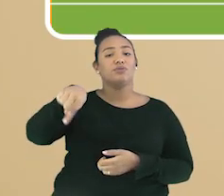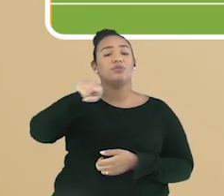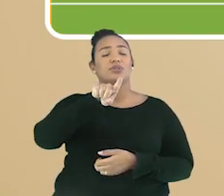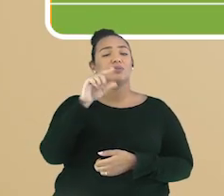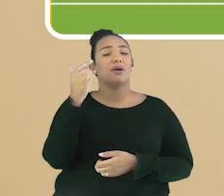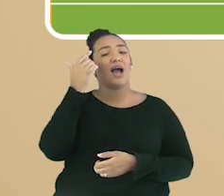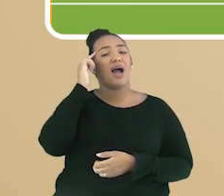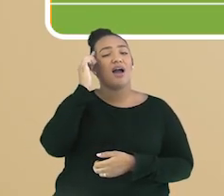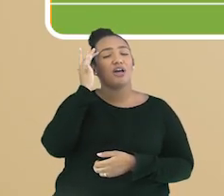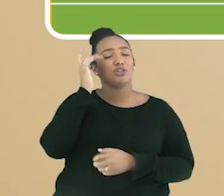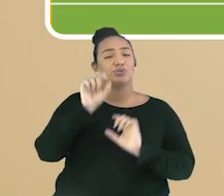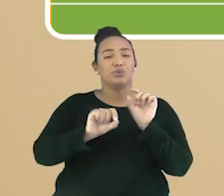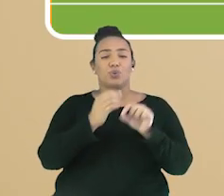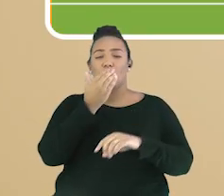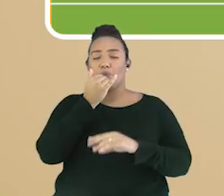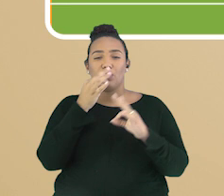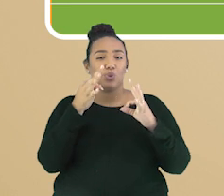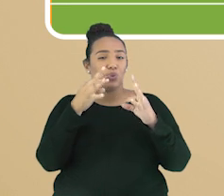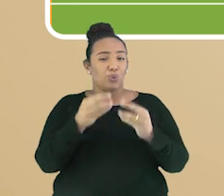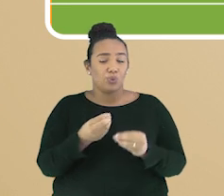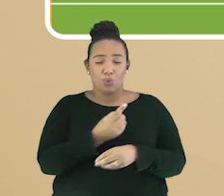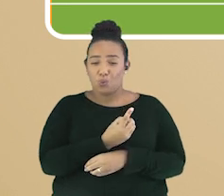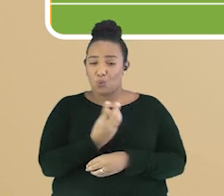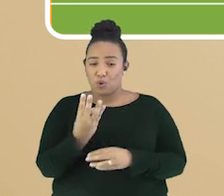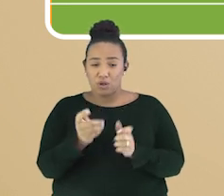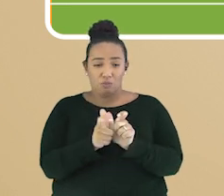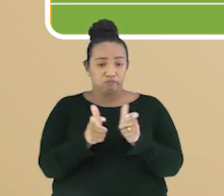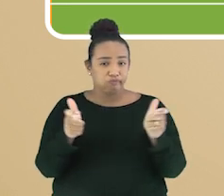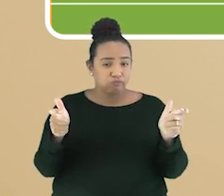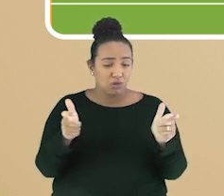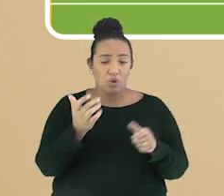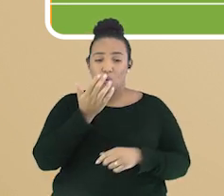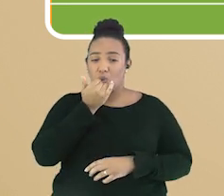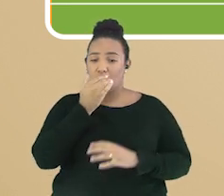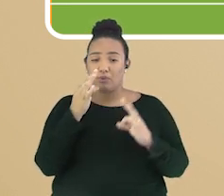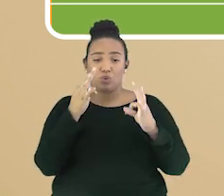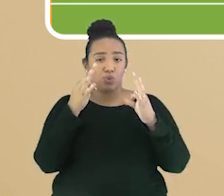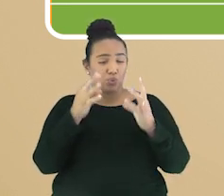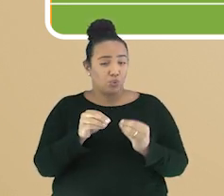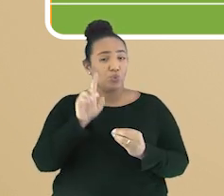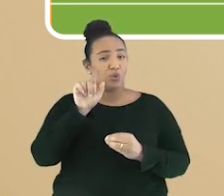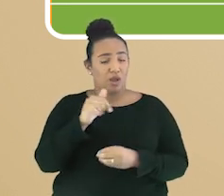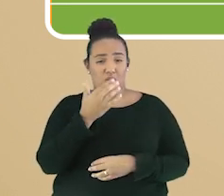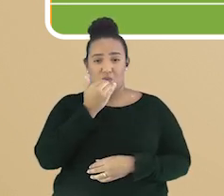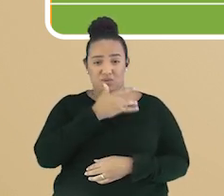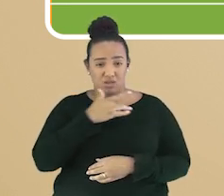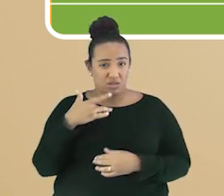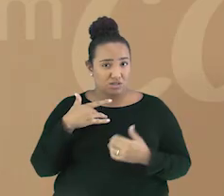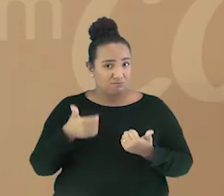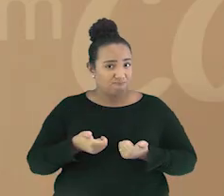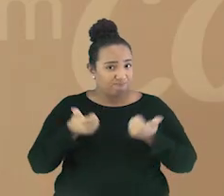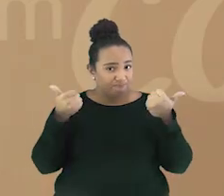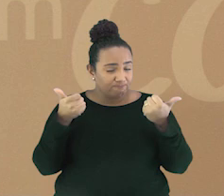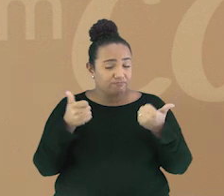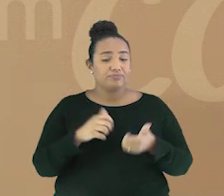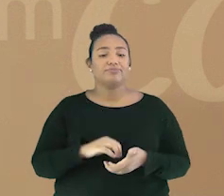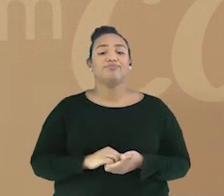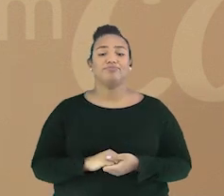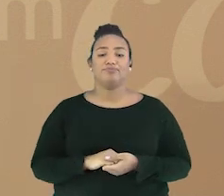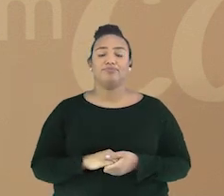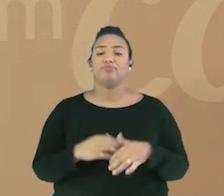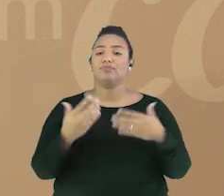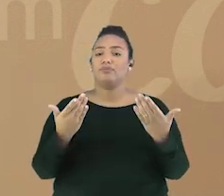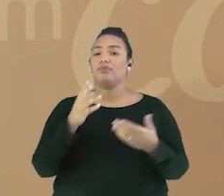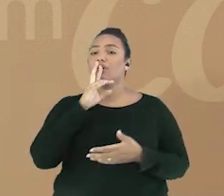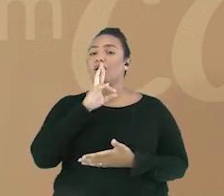é comer em grande quantidade? Será que comer de tudo é comer de forma saudável? Anote sua